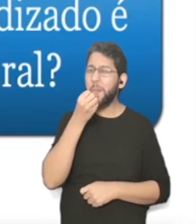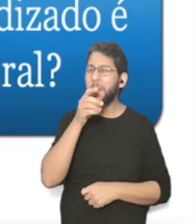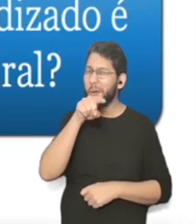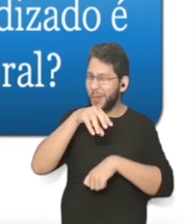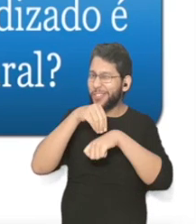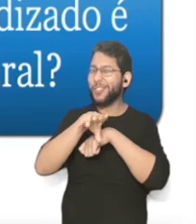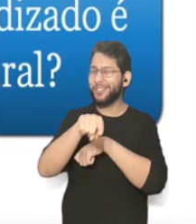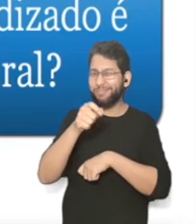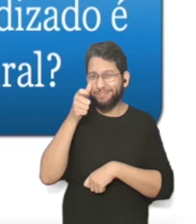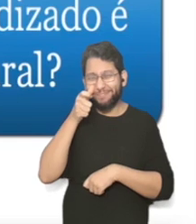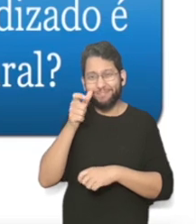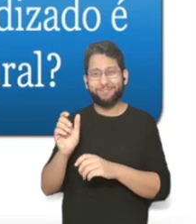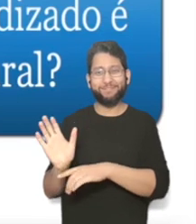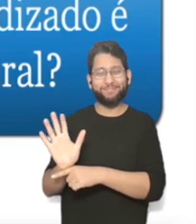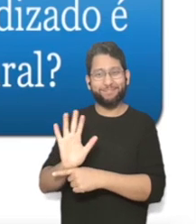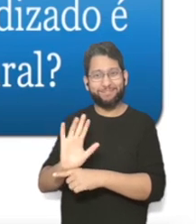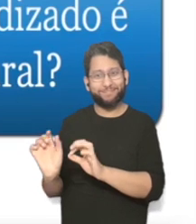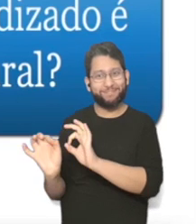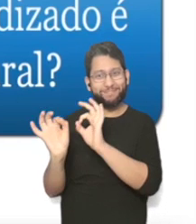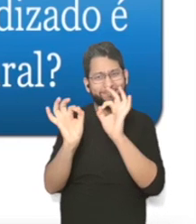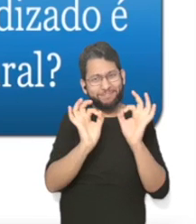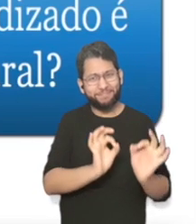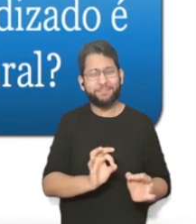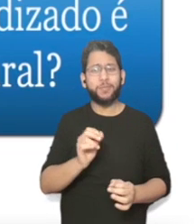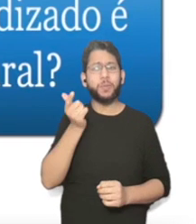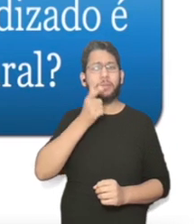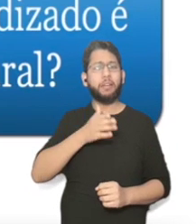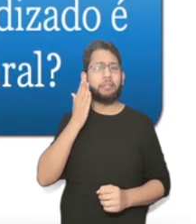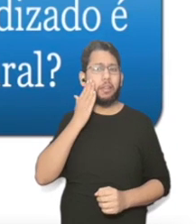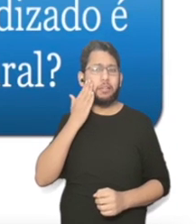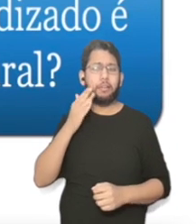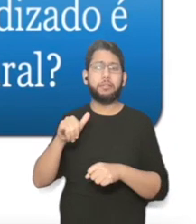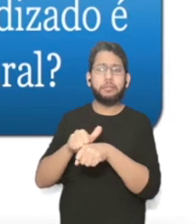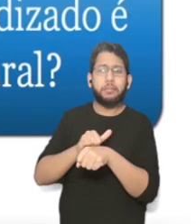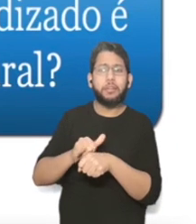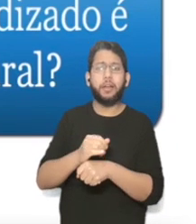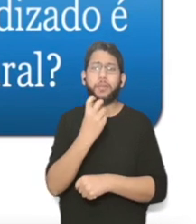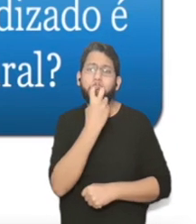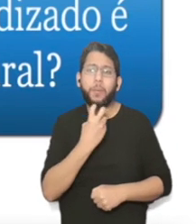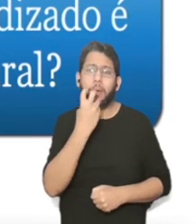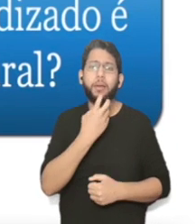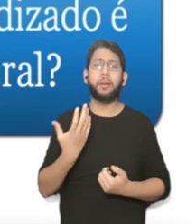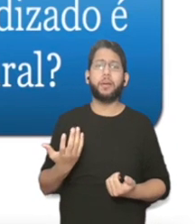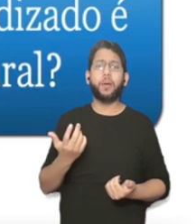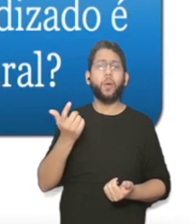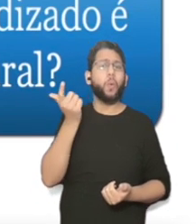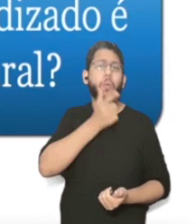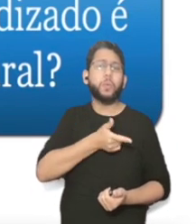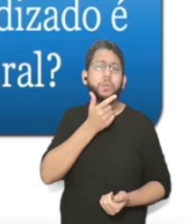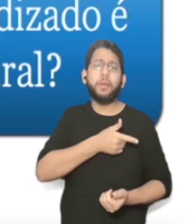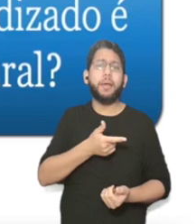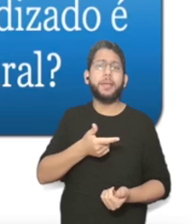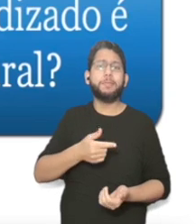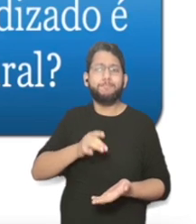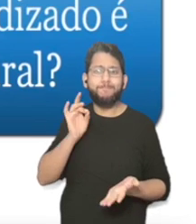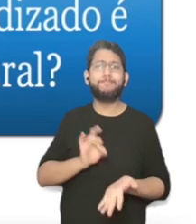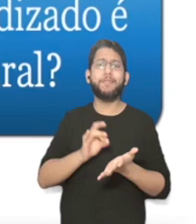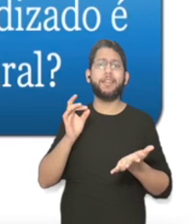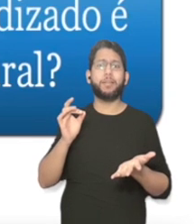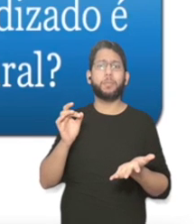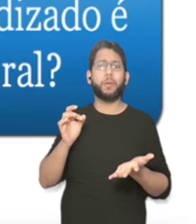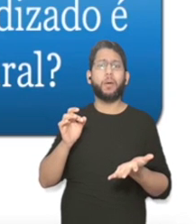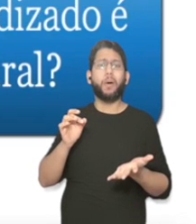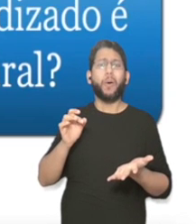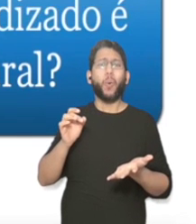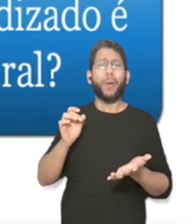Acho que vale a pena olhar esses trechinhos aí e refletir um pouquinho sobre o método oralismo e o como isso